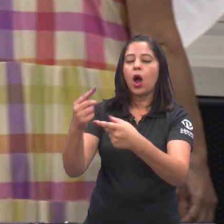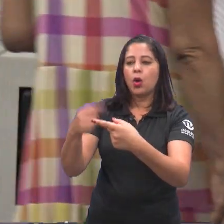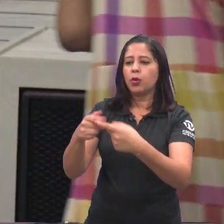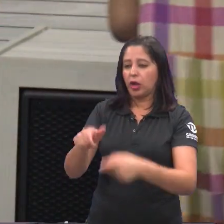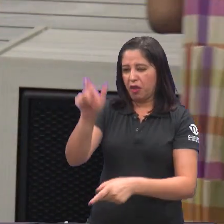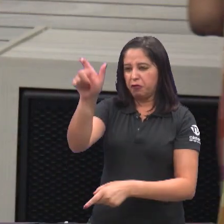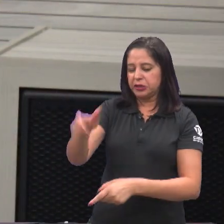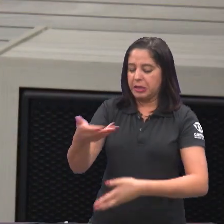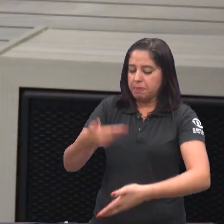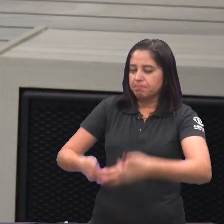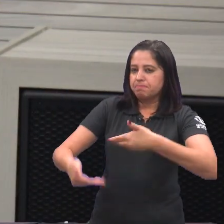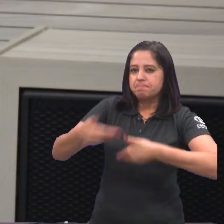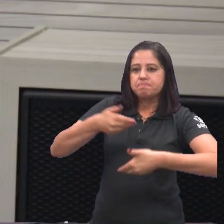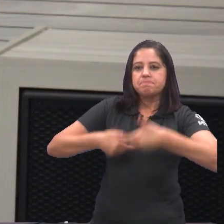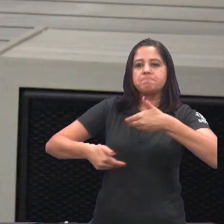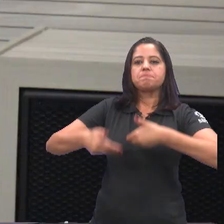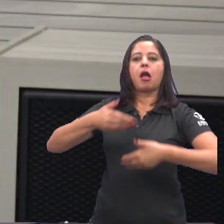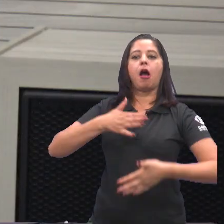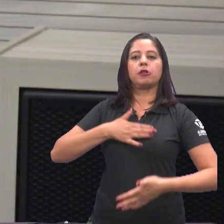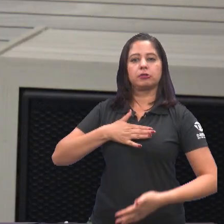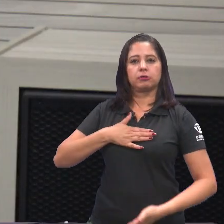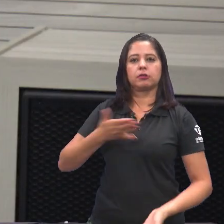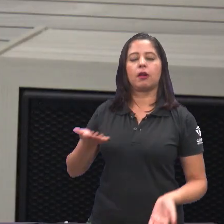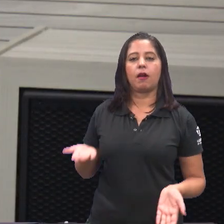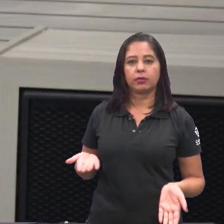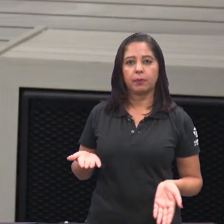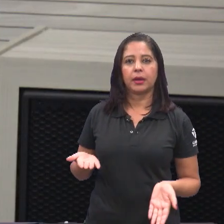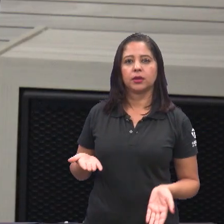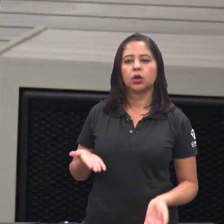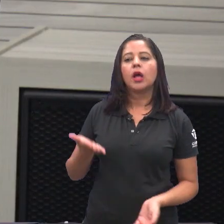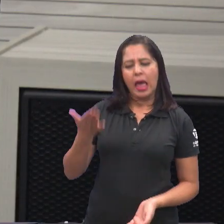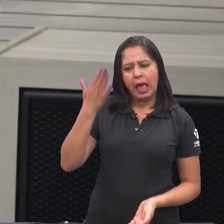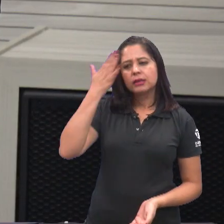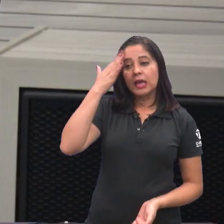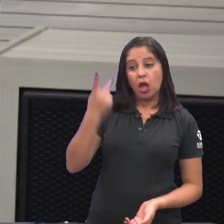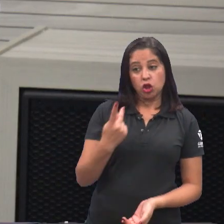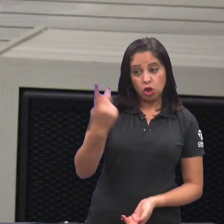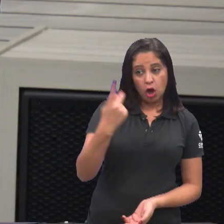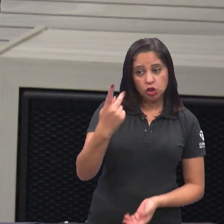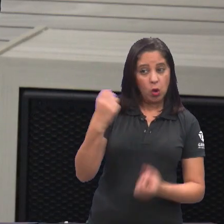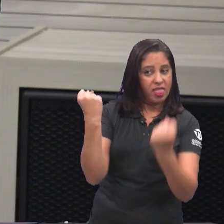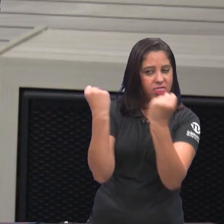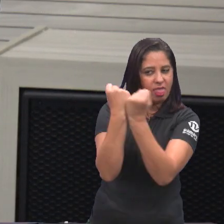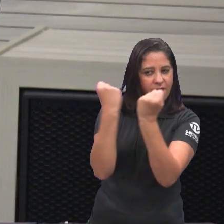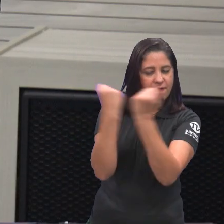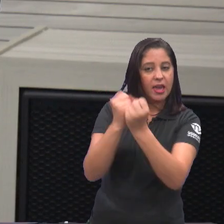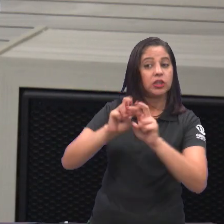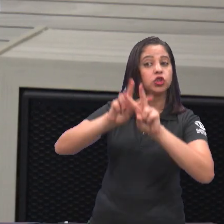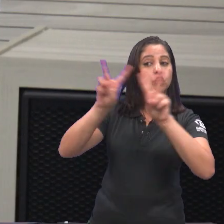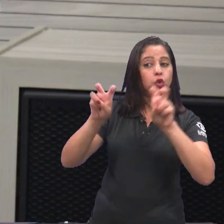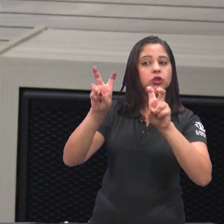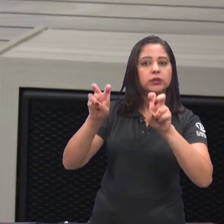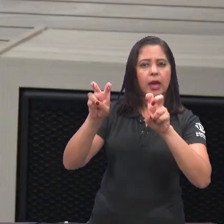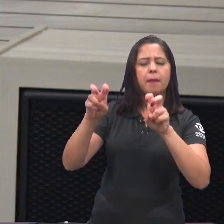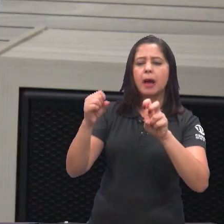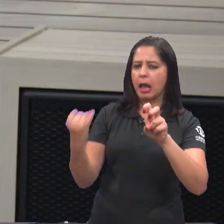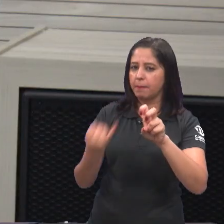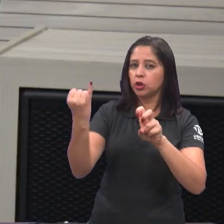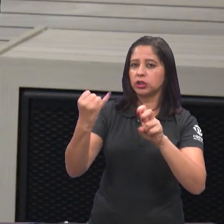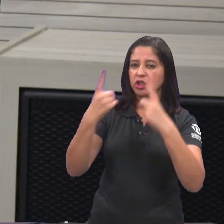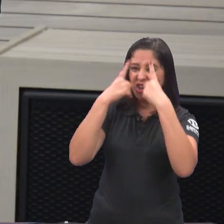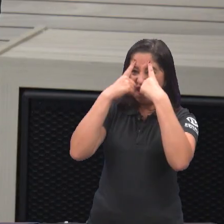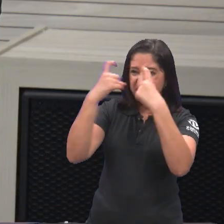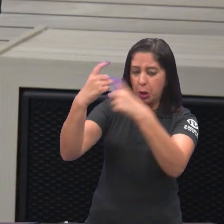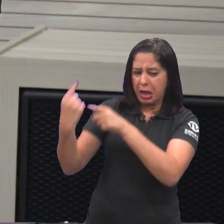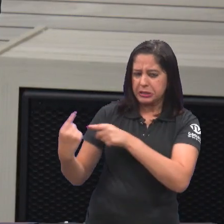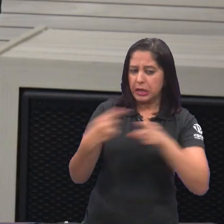vereador. É sabido que nós defendemos pautas importantes de violência contra a mulher, da